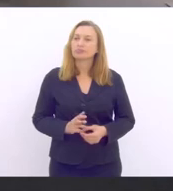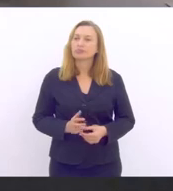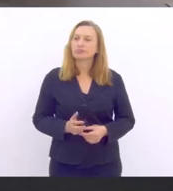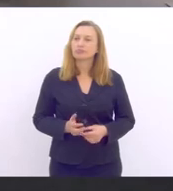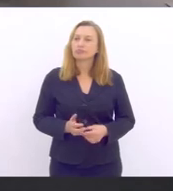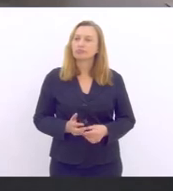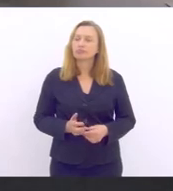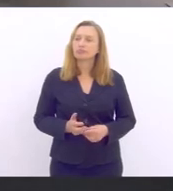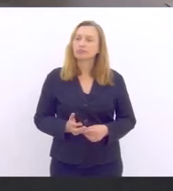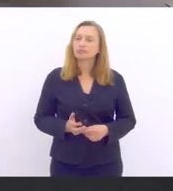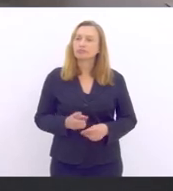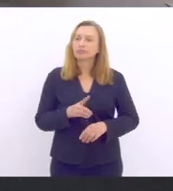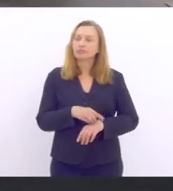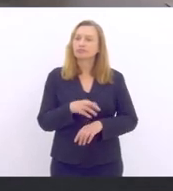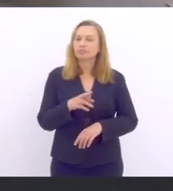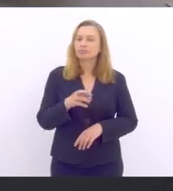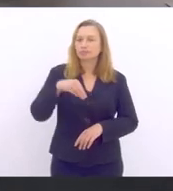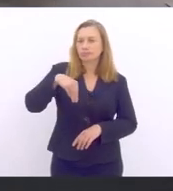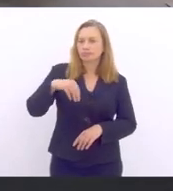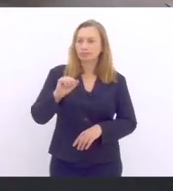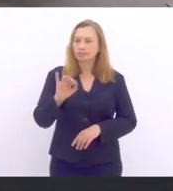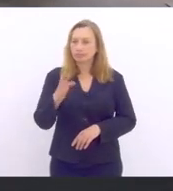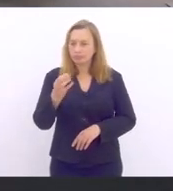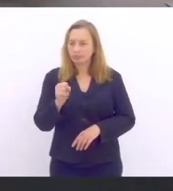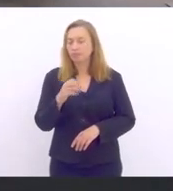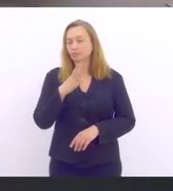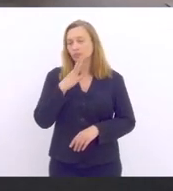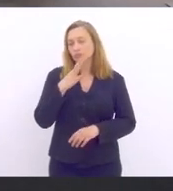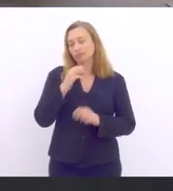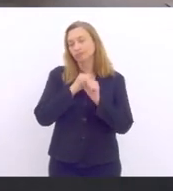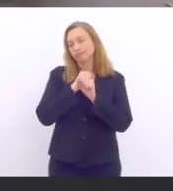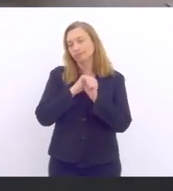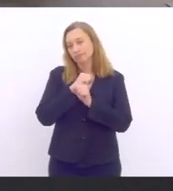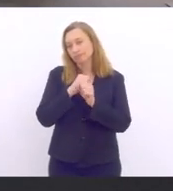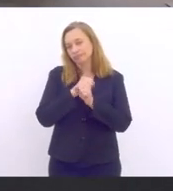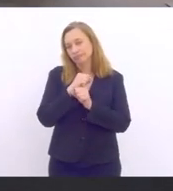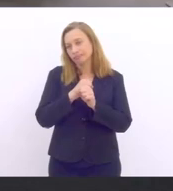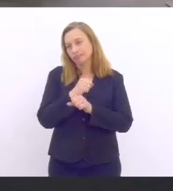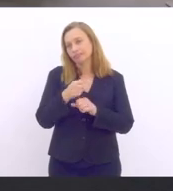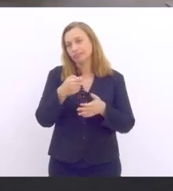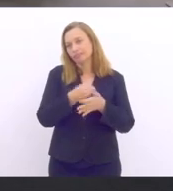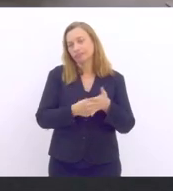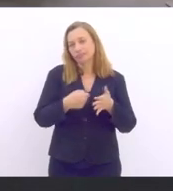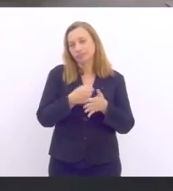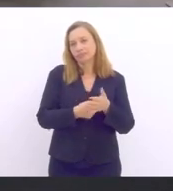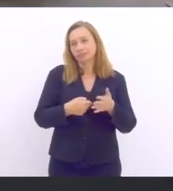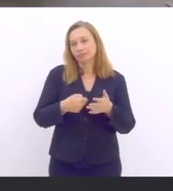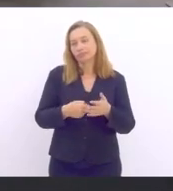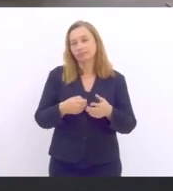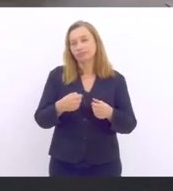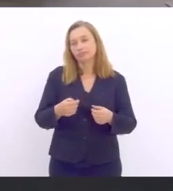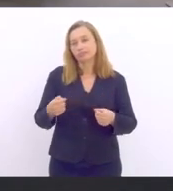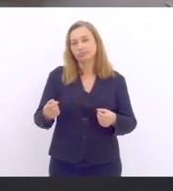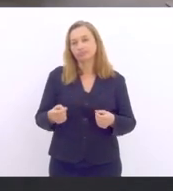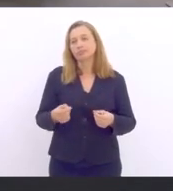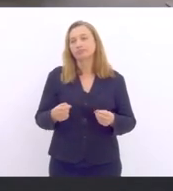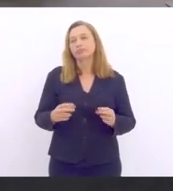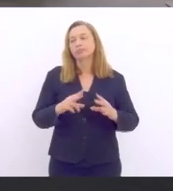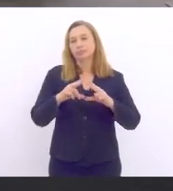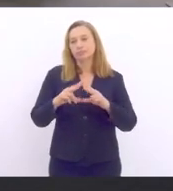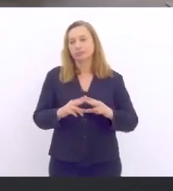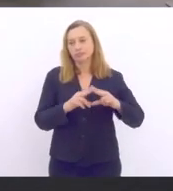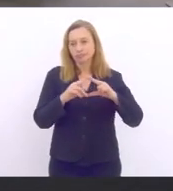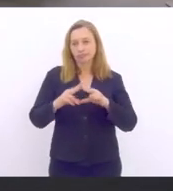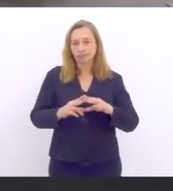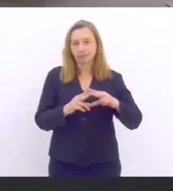O doutor Marcos Leal, que eu conheço de outros carnavais, da nossa luta a favor dos catadores de materiais reciclados cooperativos, que é